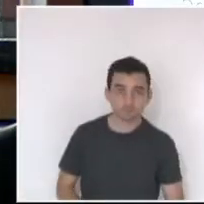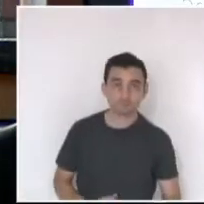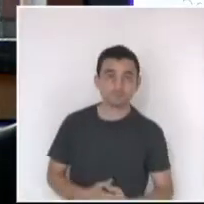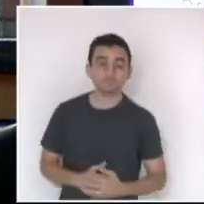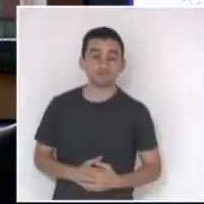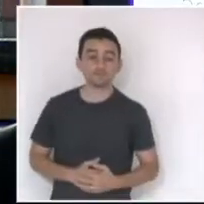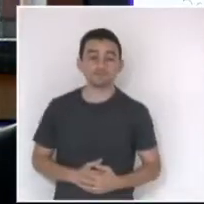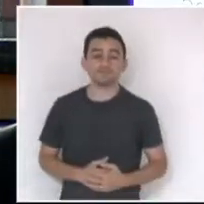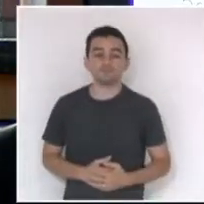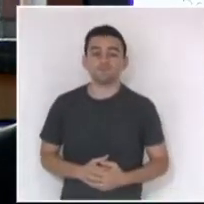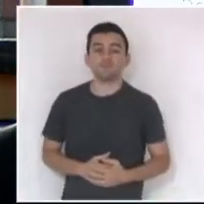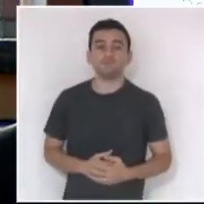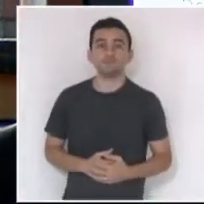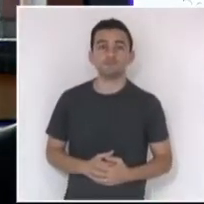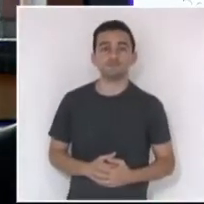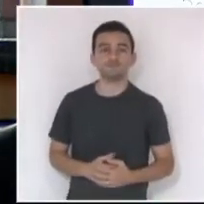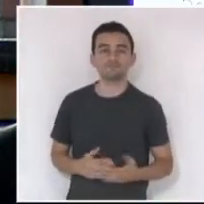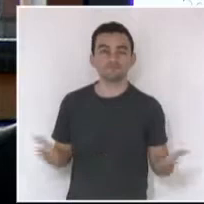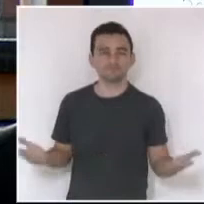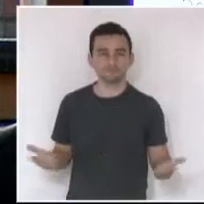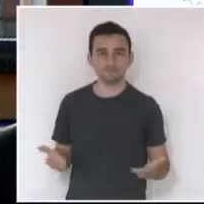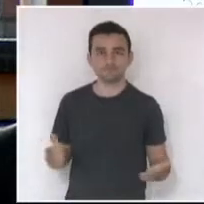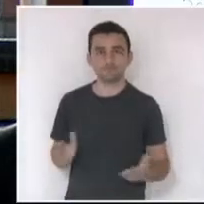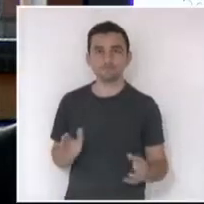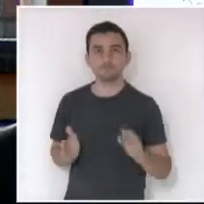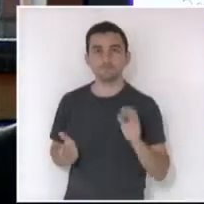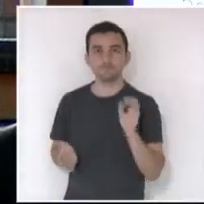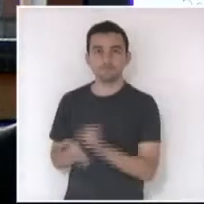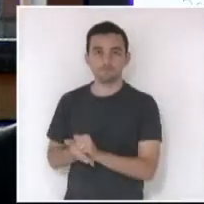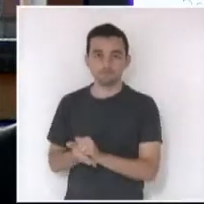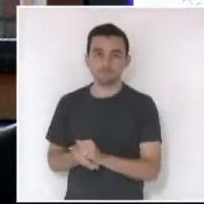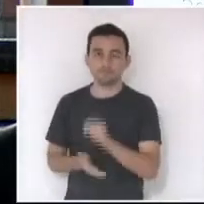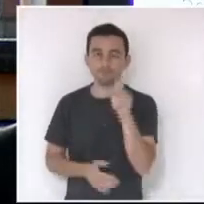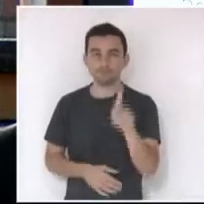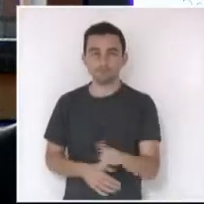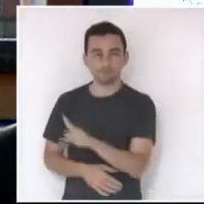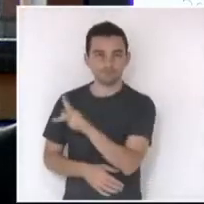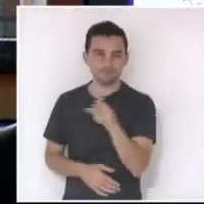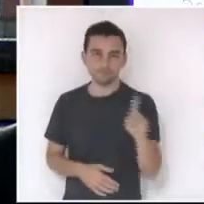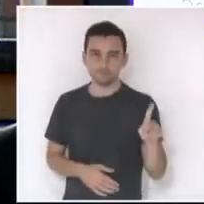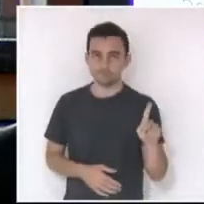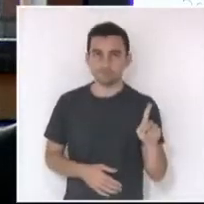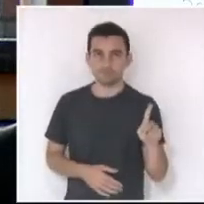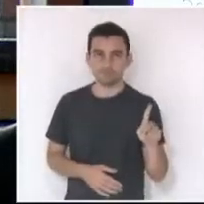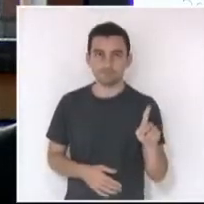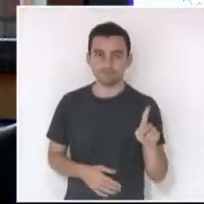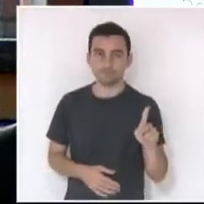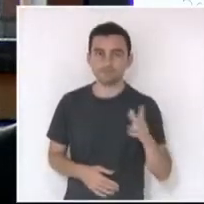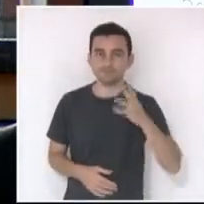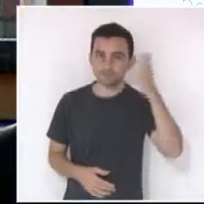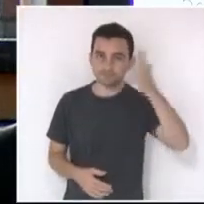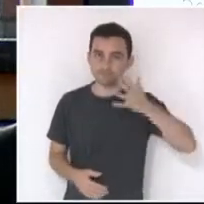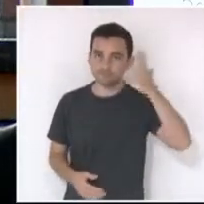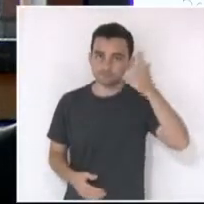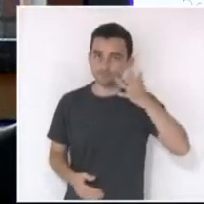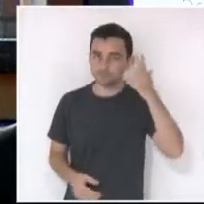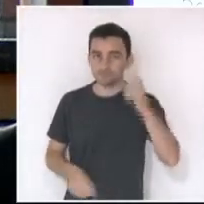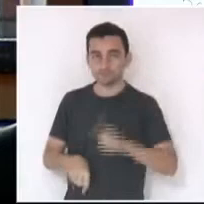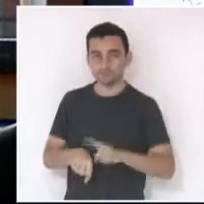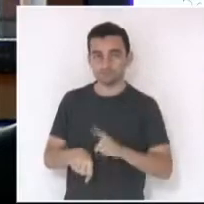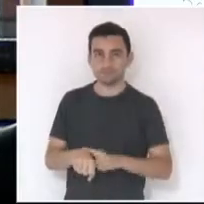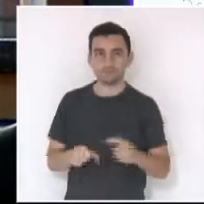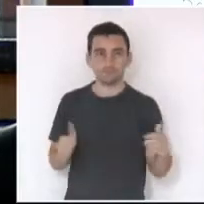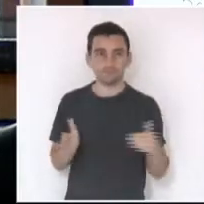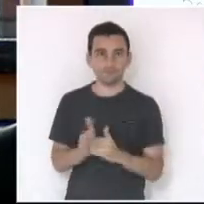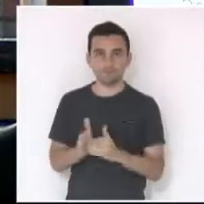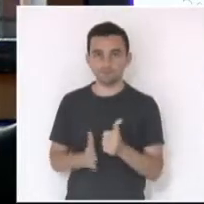inscrito para falar agora o deputado Padre Pedro baldissera vossa excelência' tem o tempo de